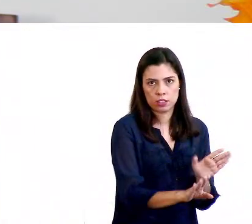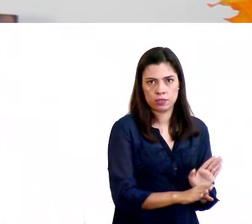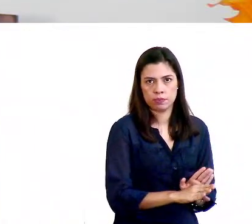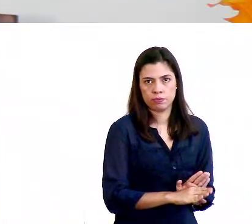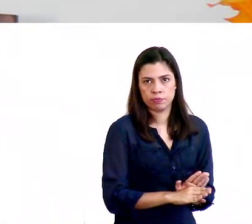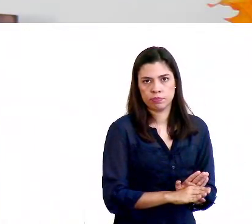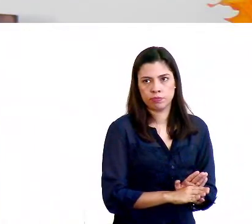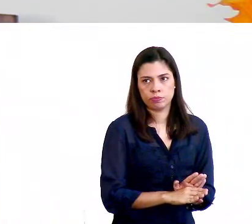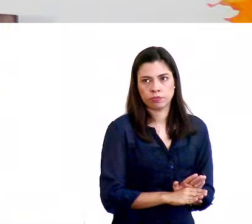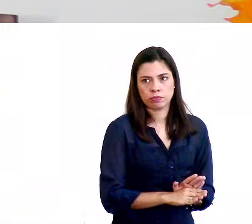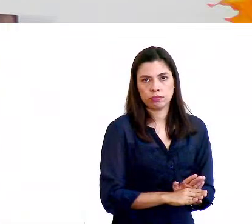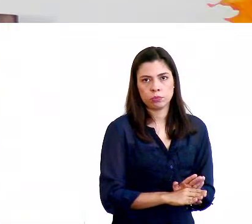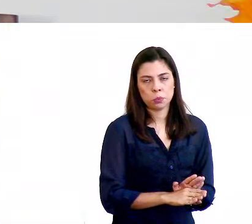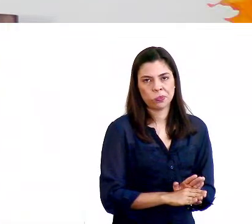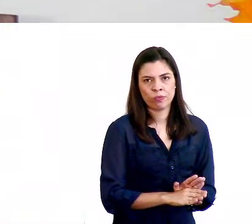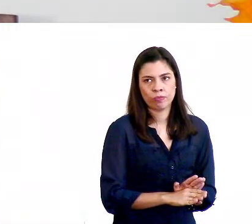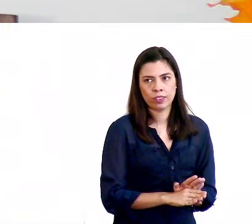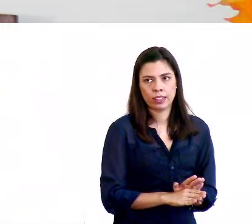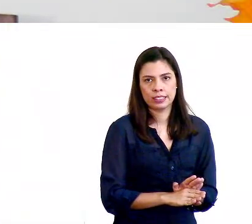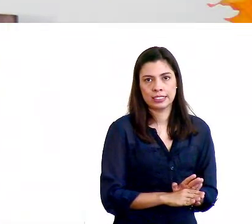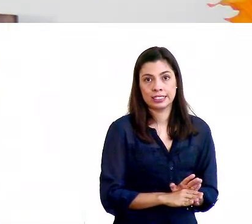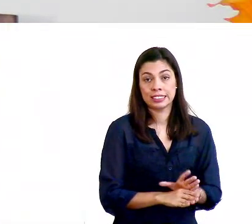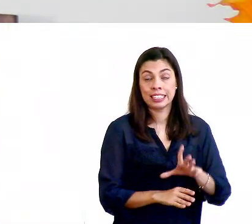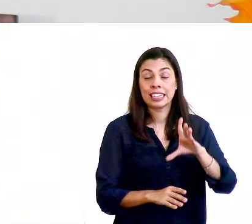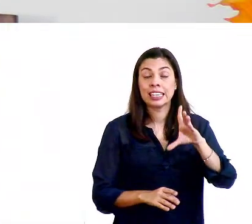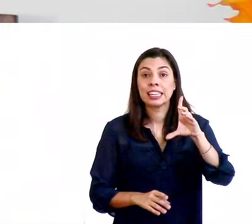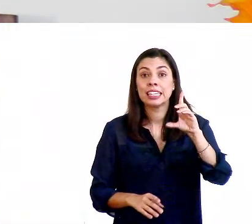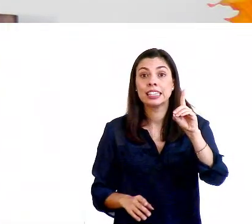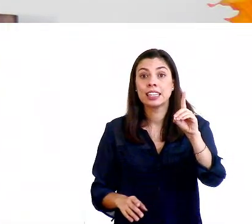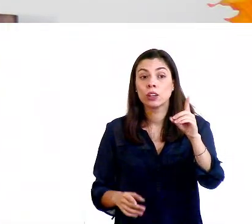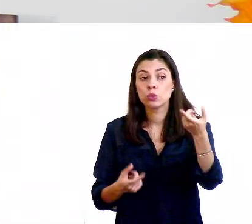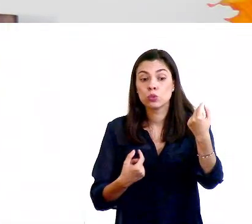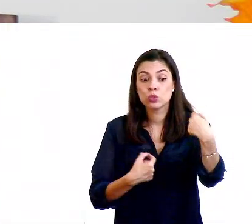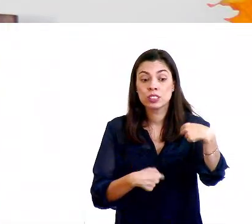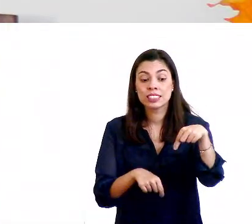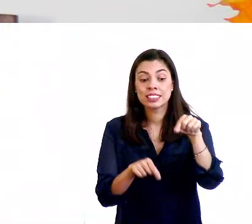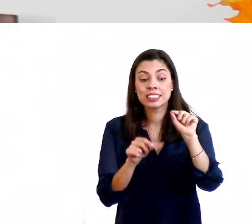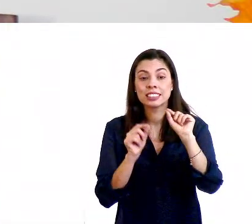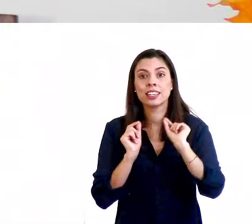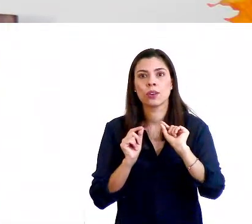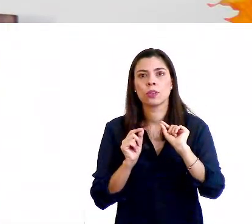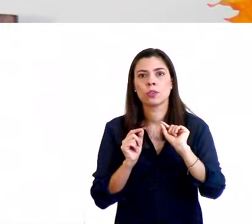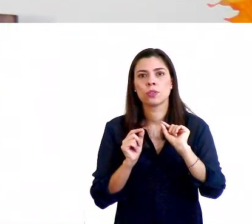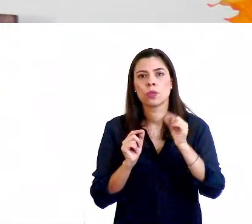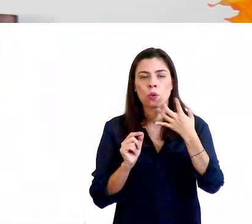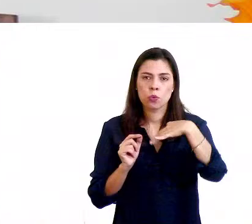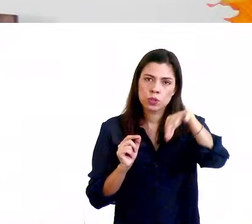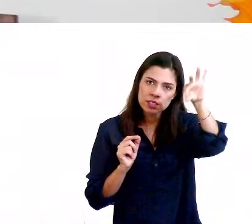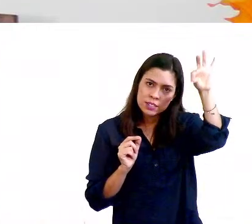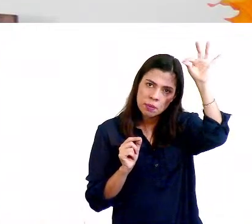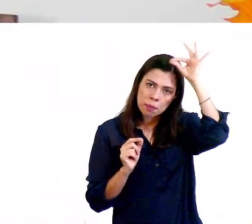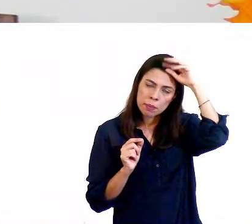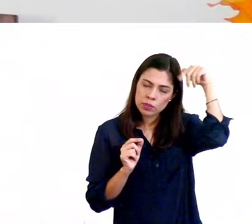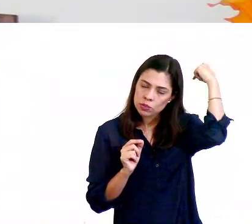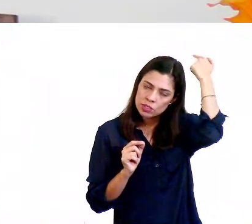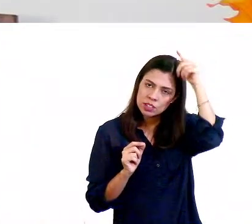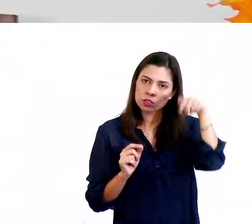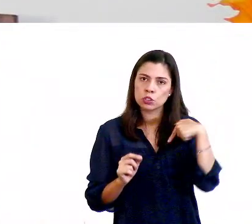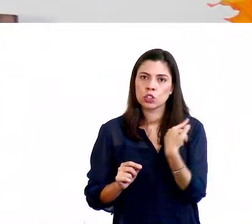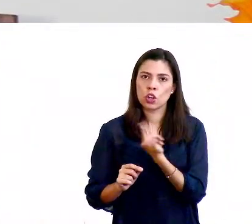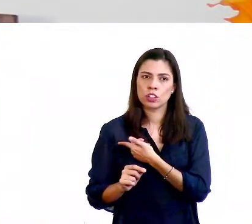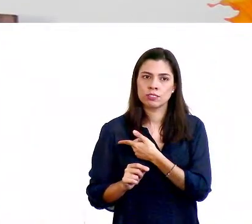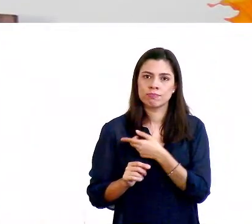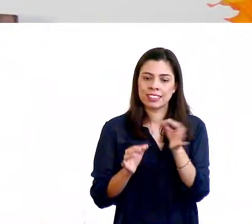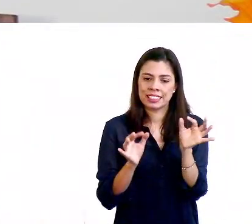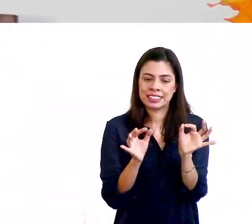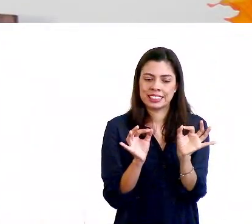que Deus estava perdendo o seu Espírito Santo. Como é que Deus pode perder o próprio Espírito Santo? Ele colocou o Espírito Santo